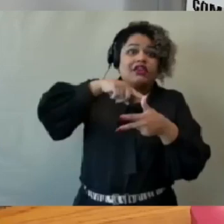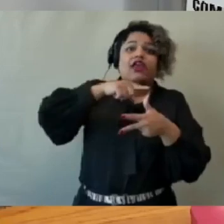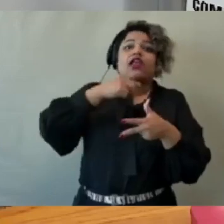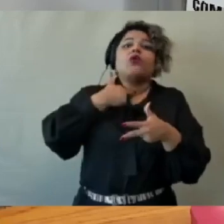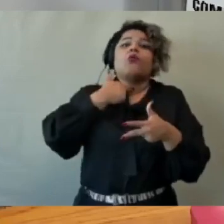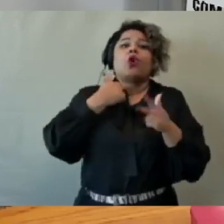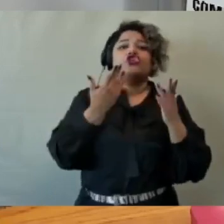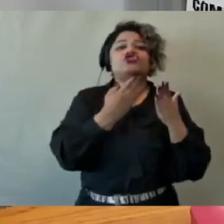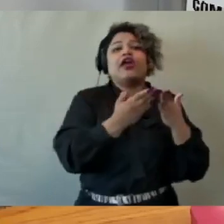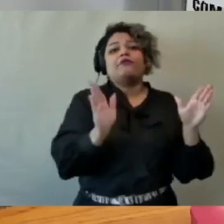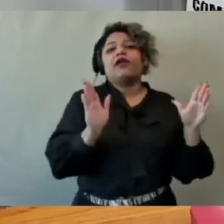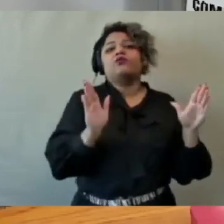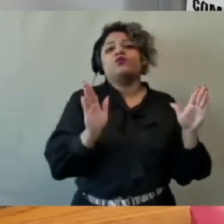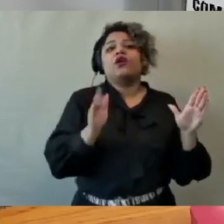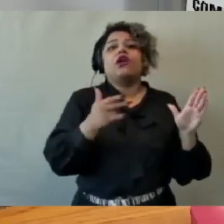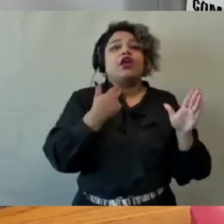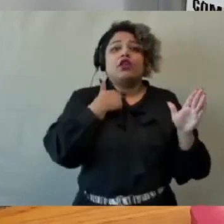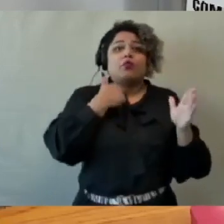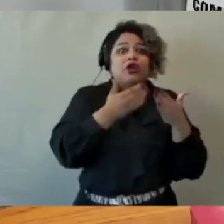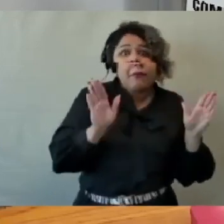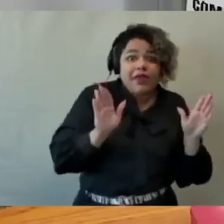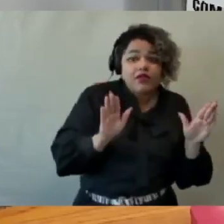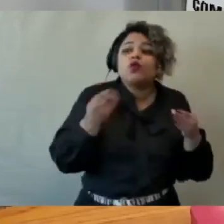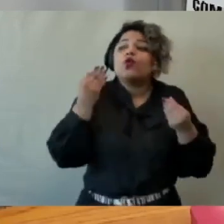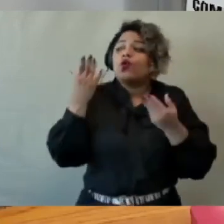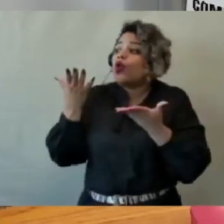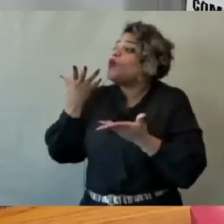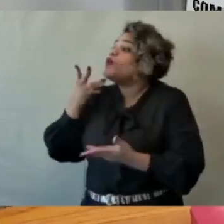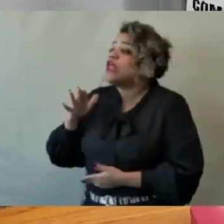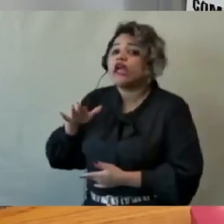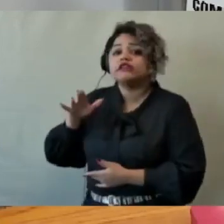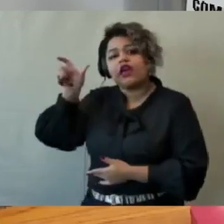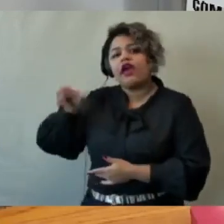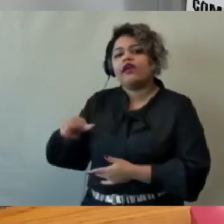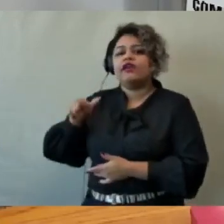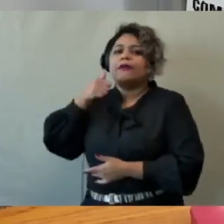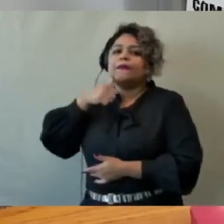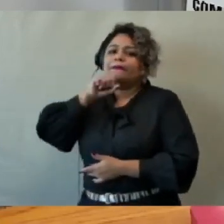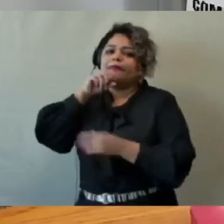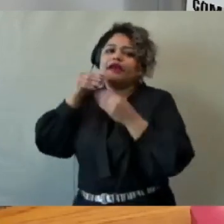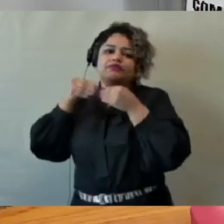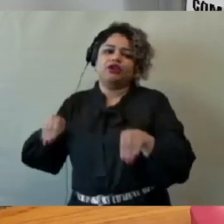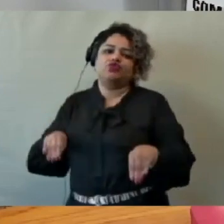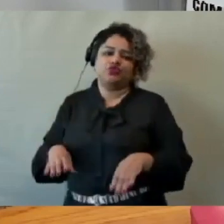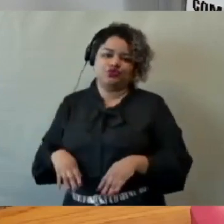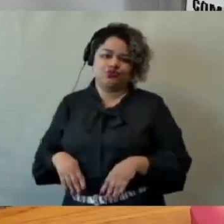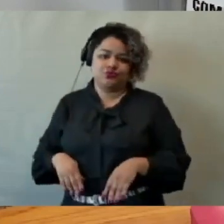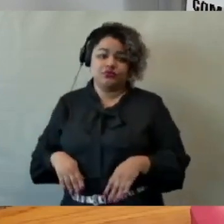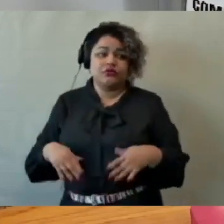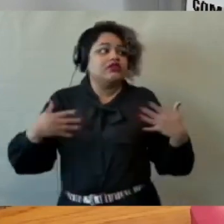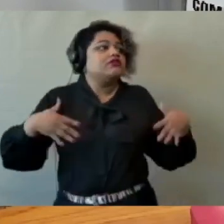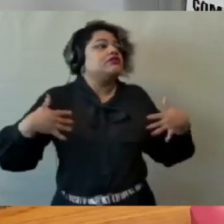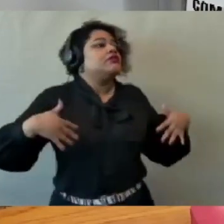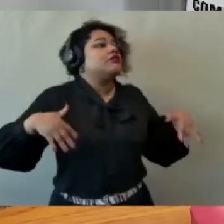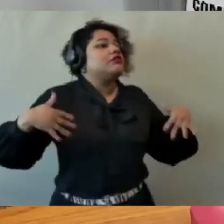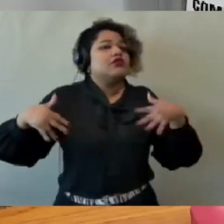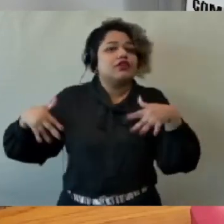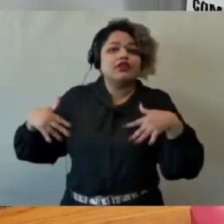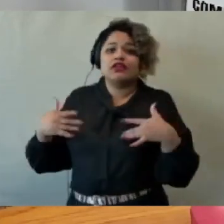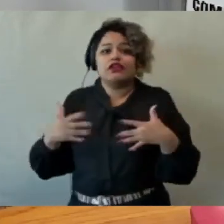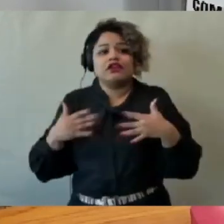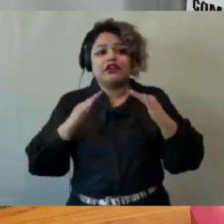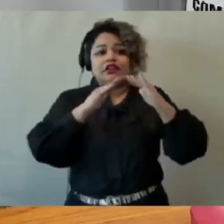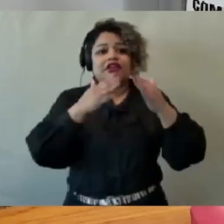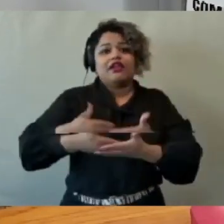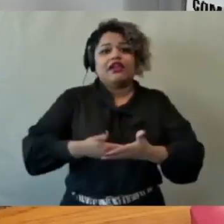as crianças. E aí a gente cai lá nas mães, que vão ficar sem creche. Então, o assunto parece que é